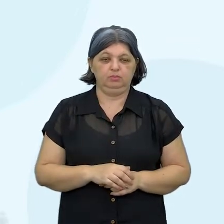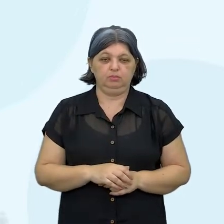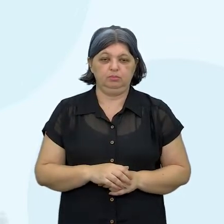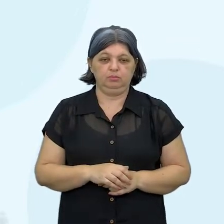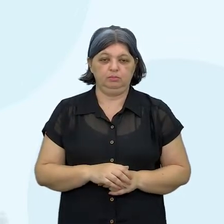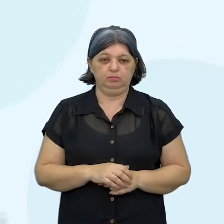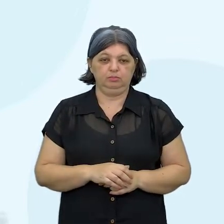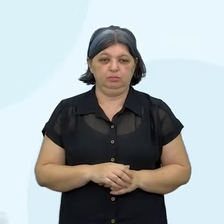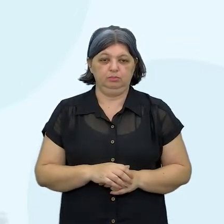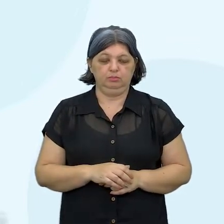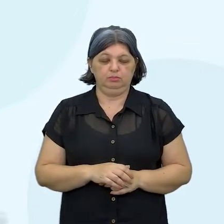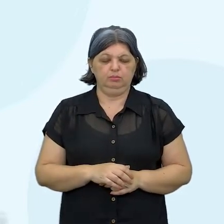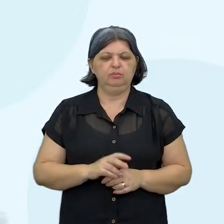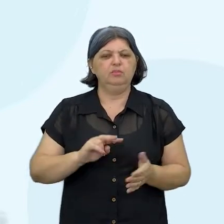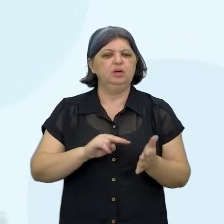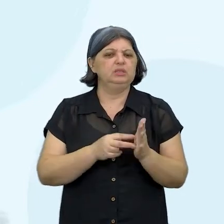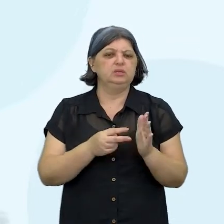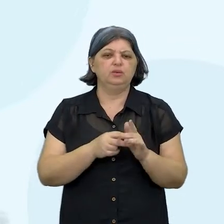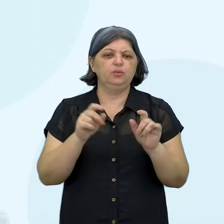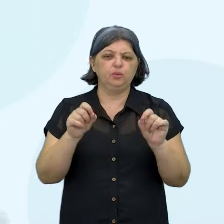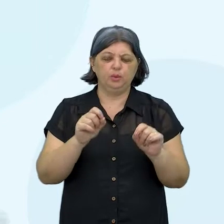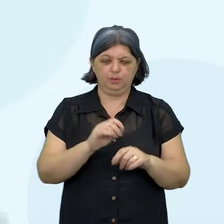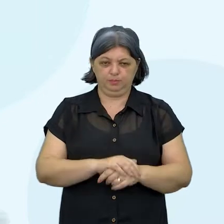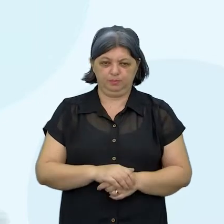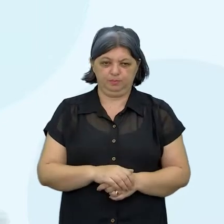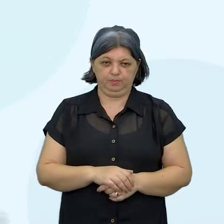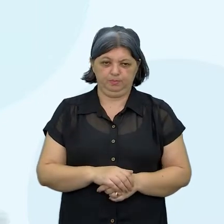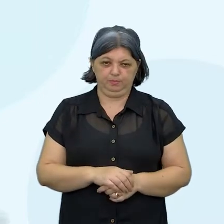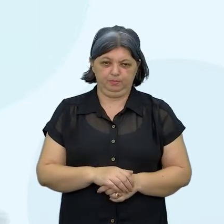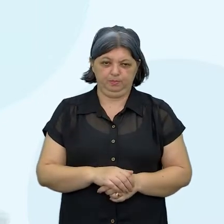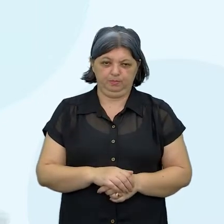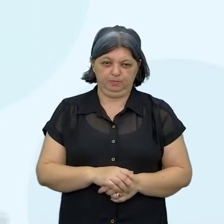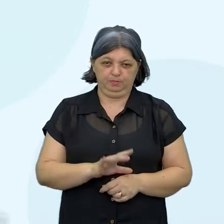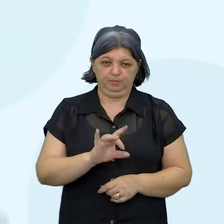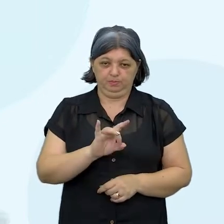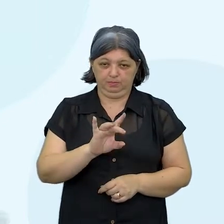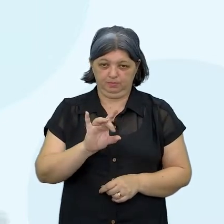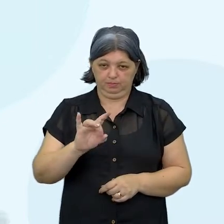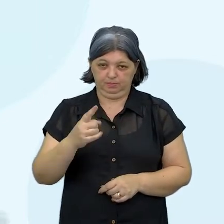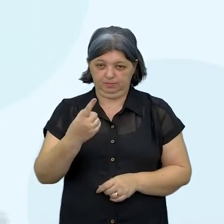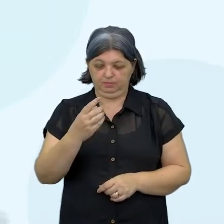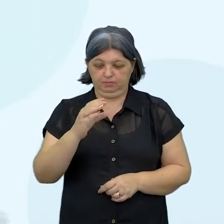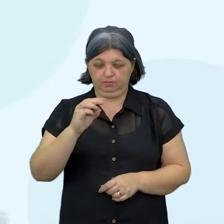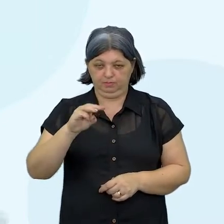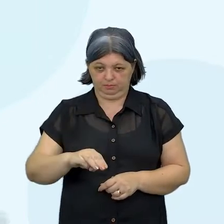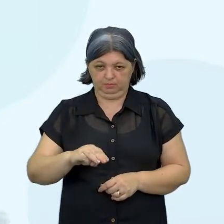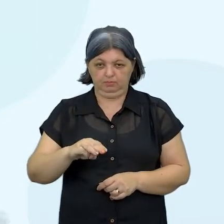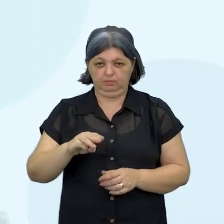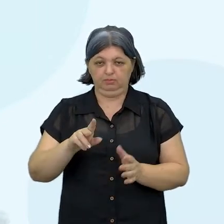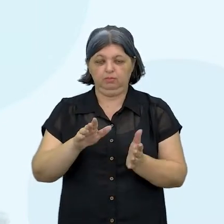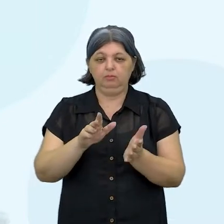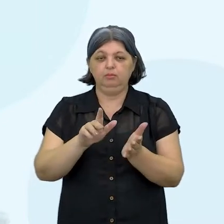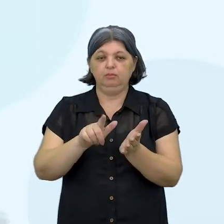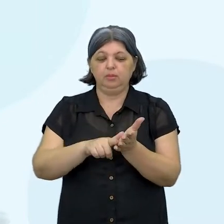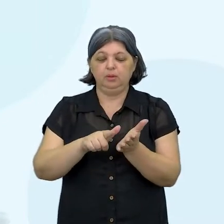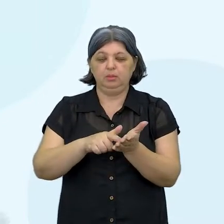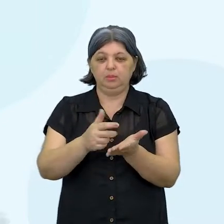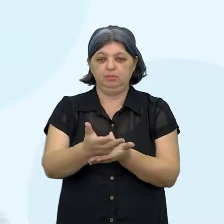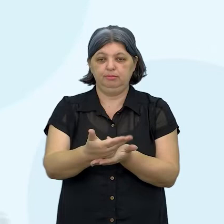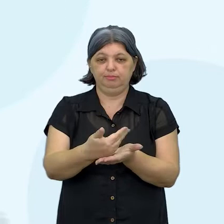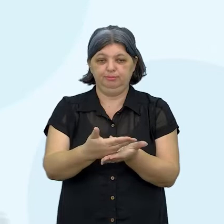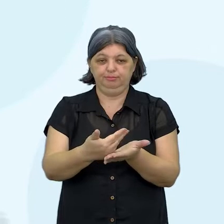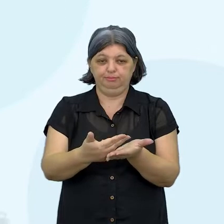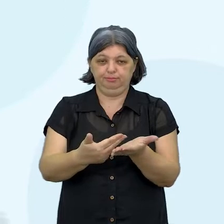1 para 100. O que isso significa? Que para cada 1 centímetro que eu fizer de desenho no papel, ele